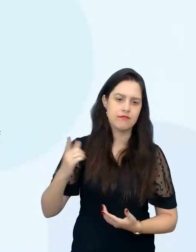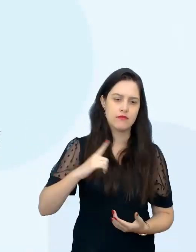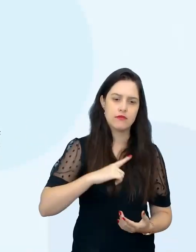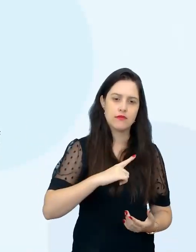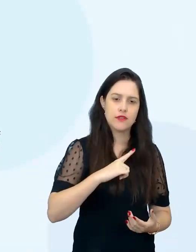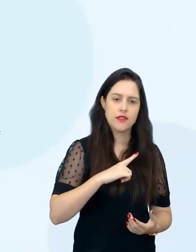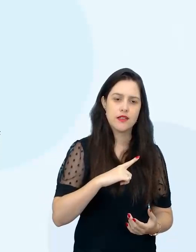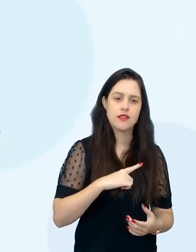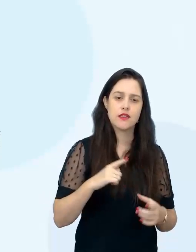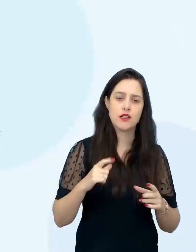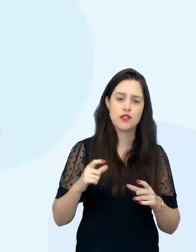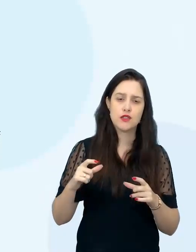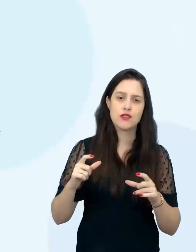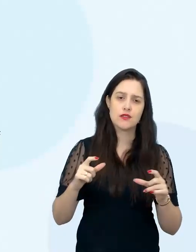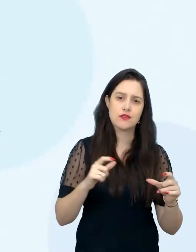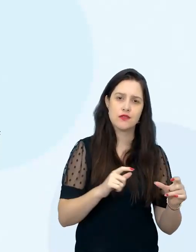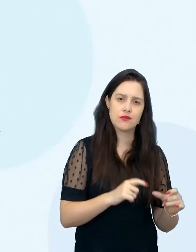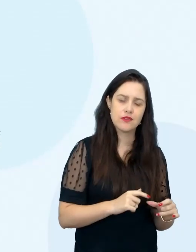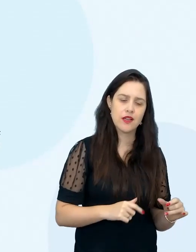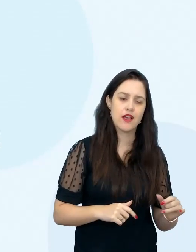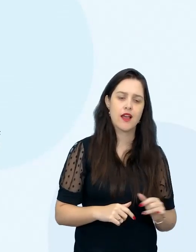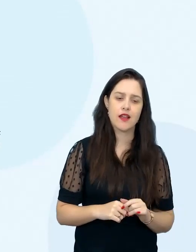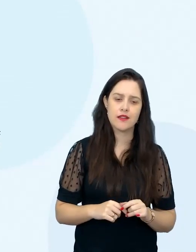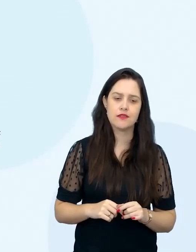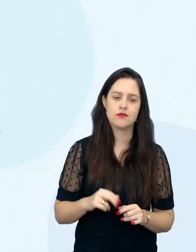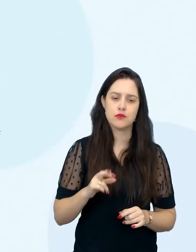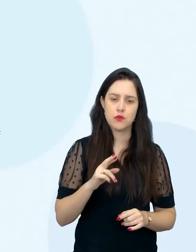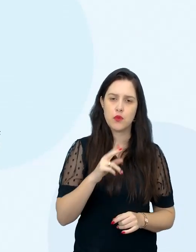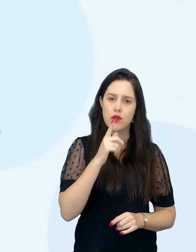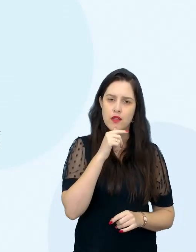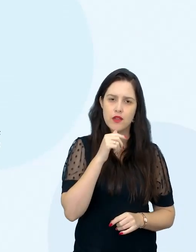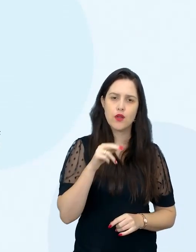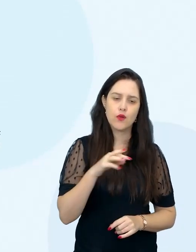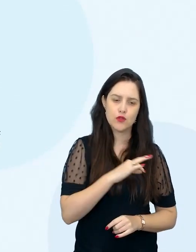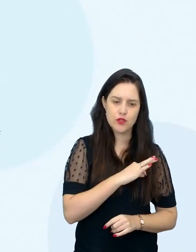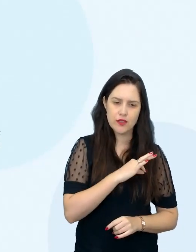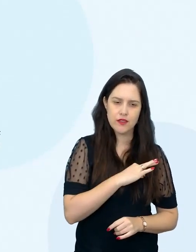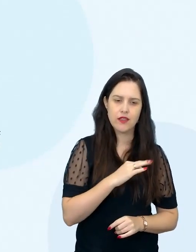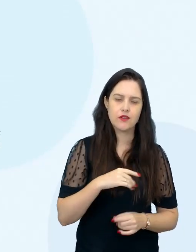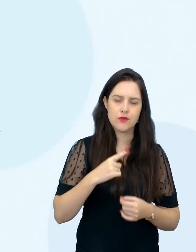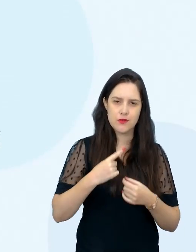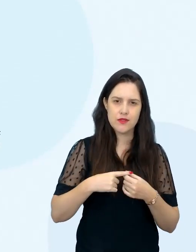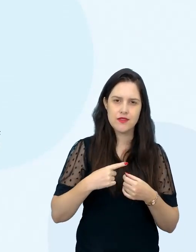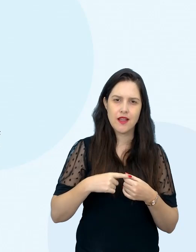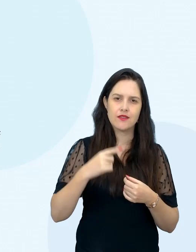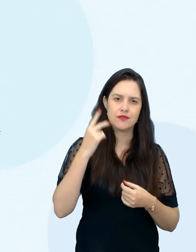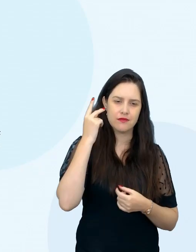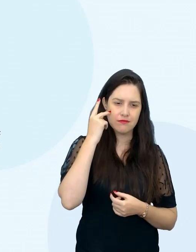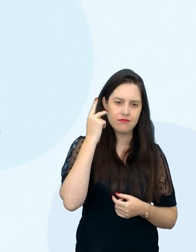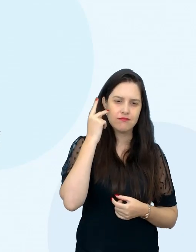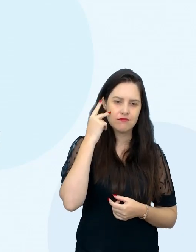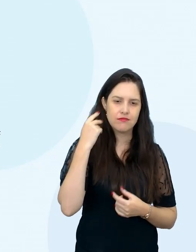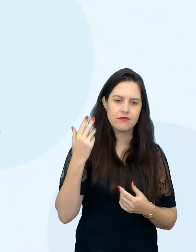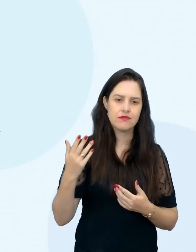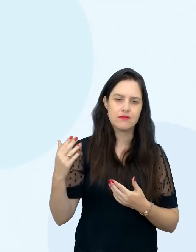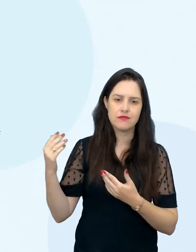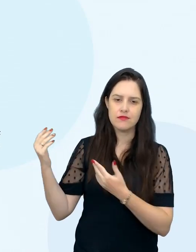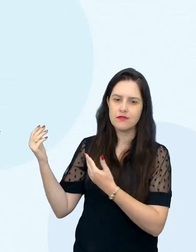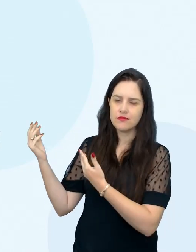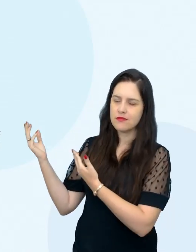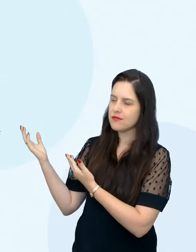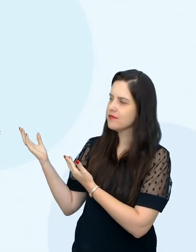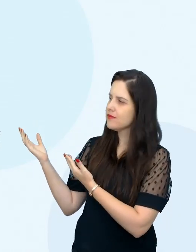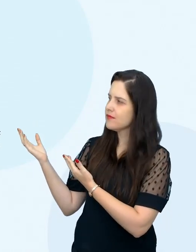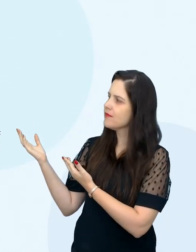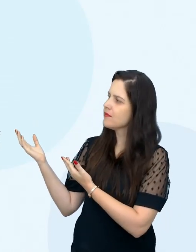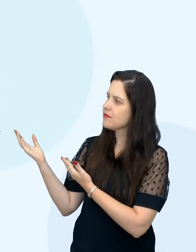podem escolher mapas mais didáticos, enfim. Aí onde está circulado, né, em vermelho, seria aí onde está passando o rio, então ele